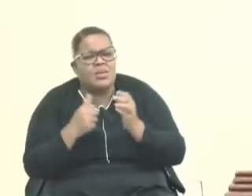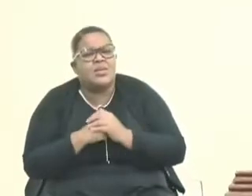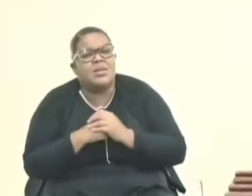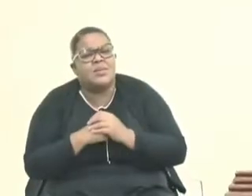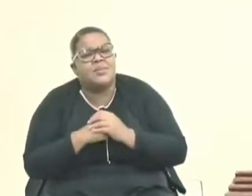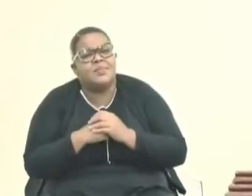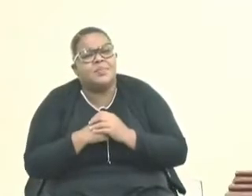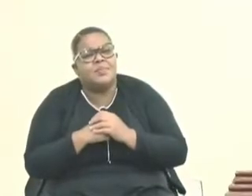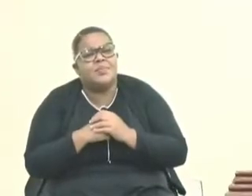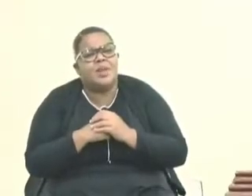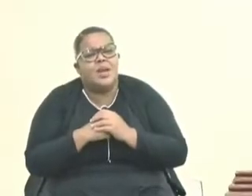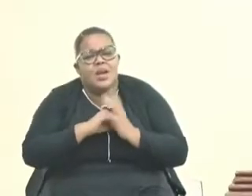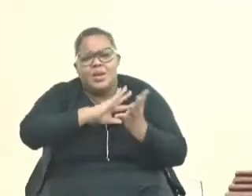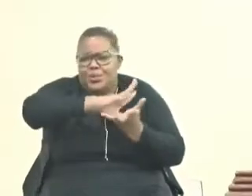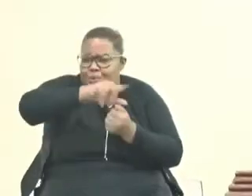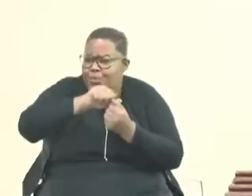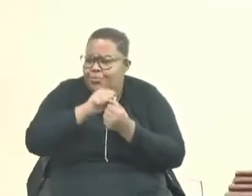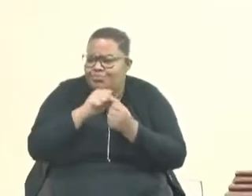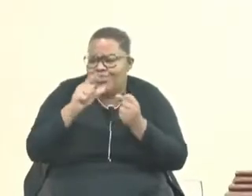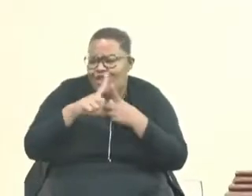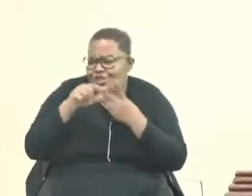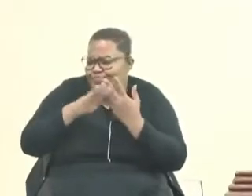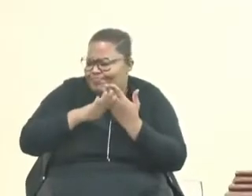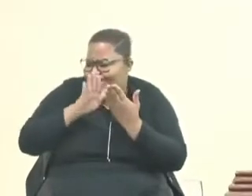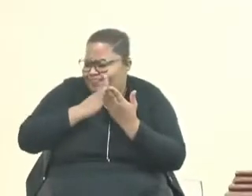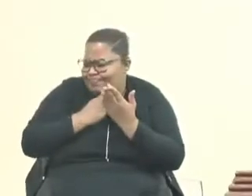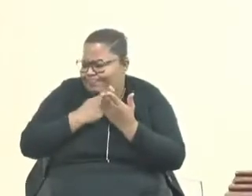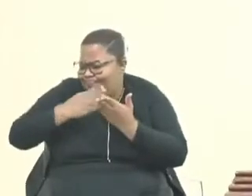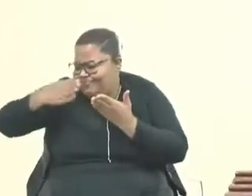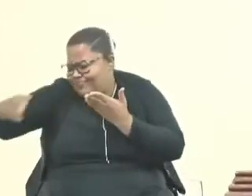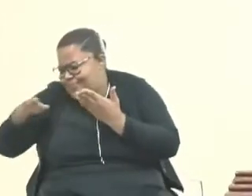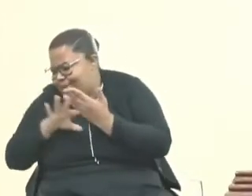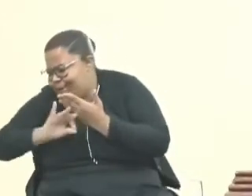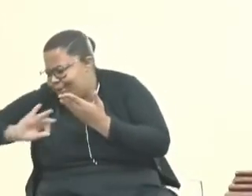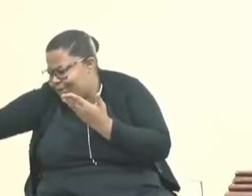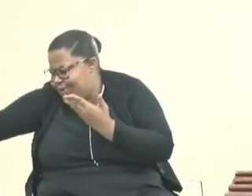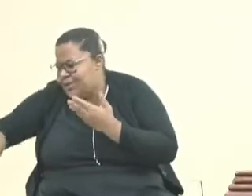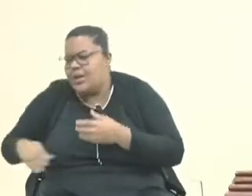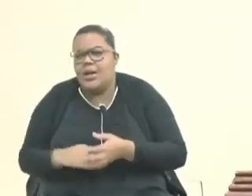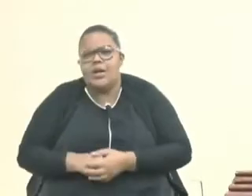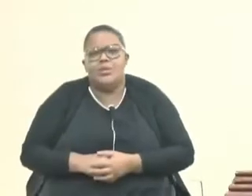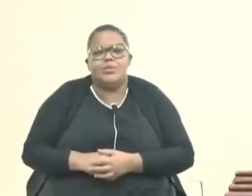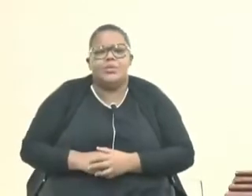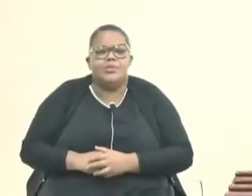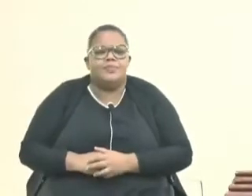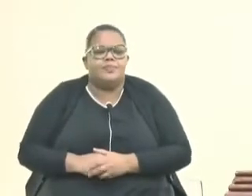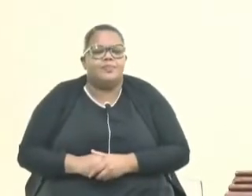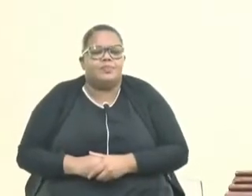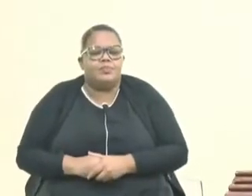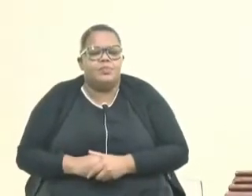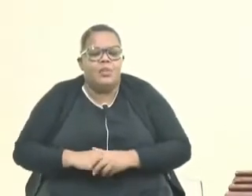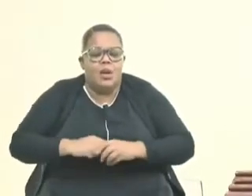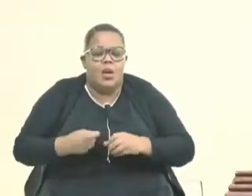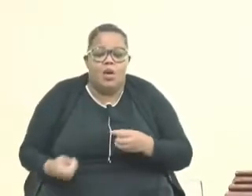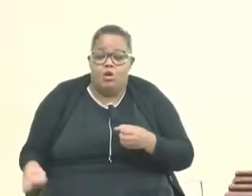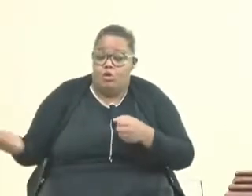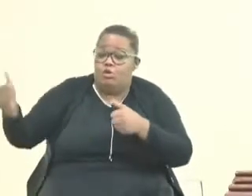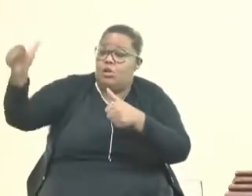nossa geração foi deixando de lado e colocar azeite das lamparinas